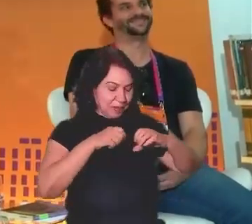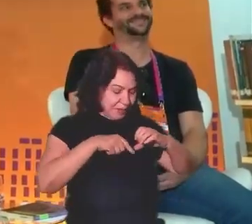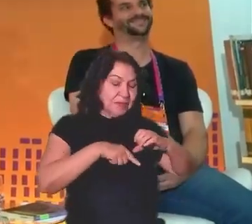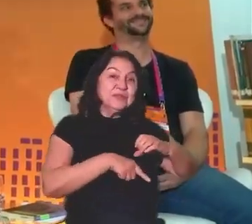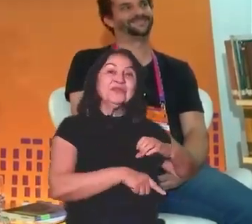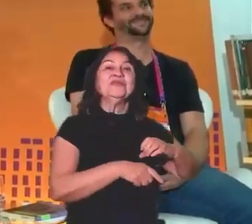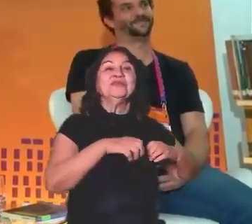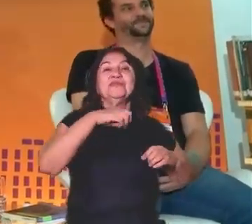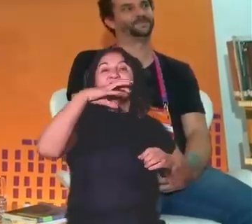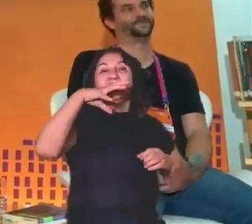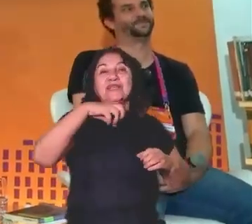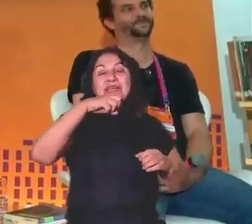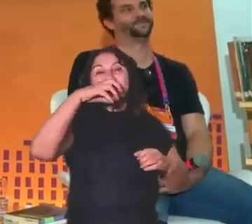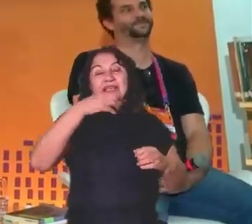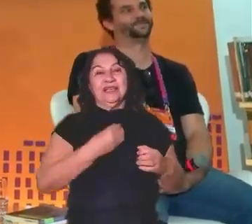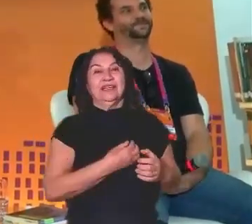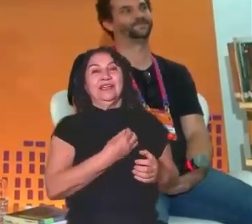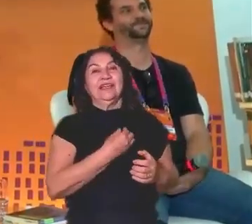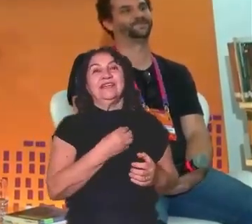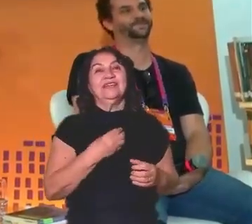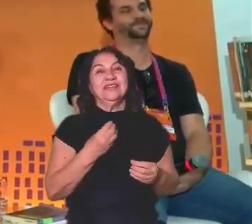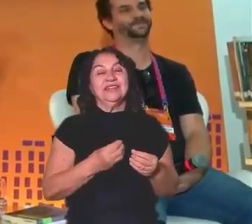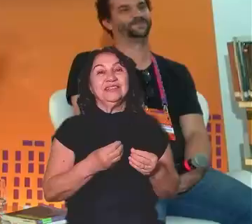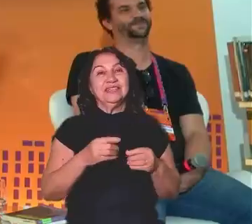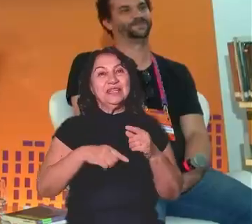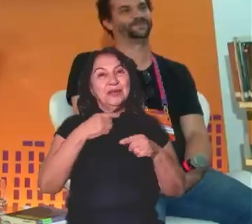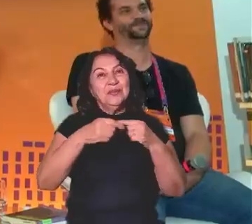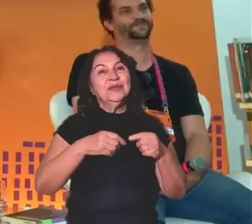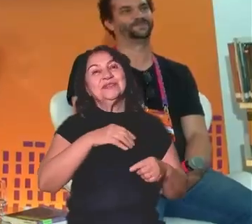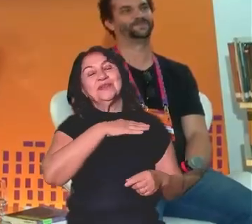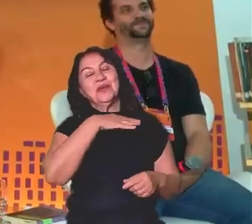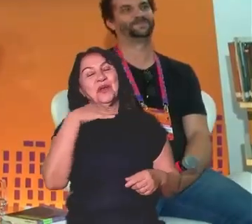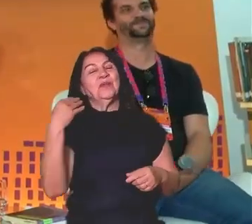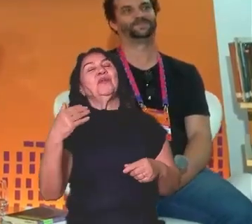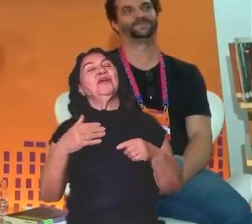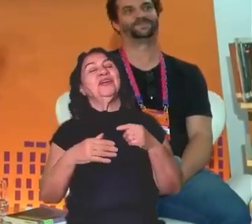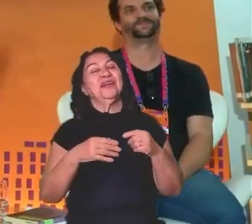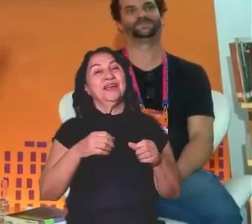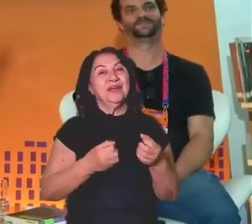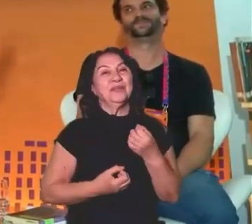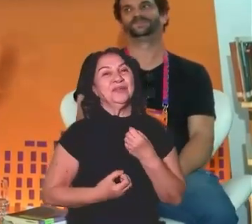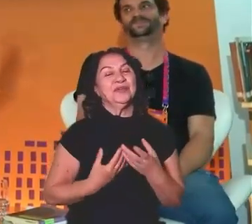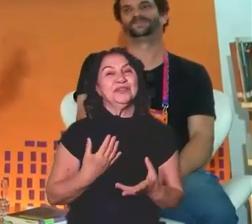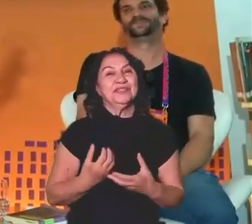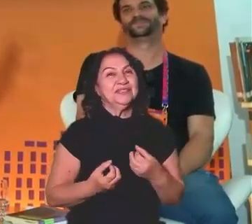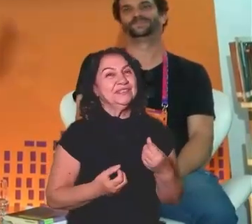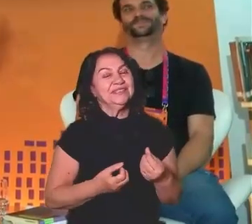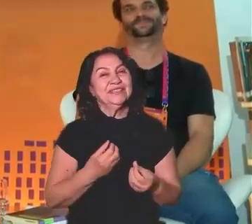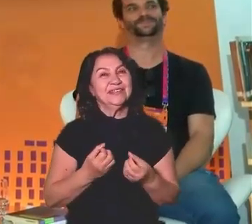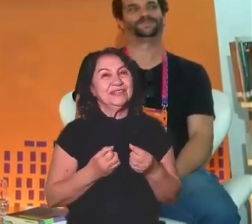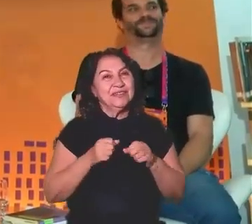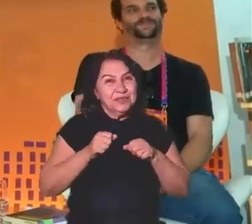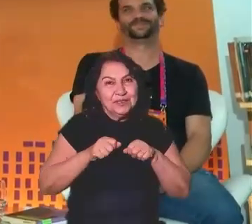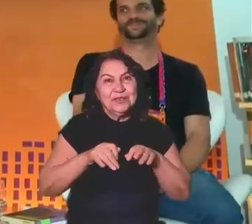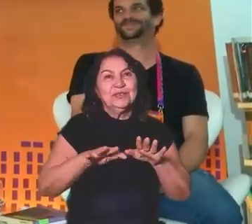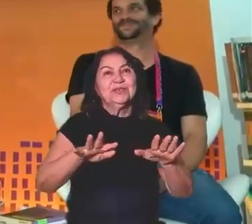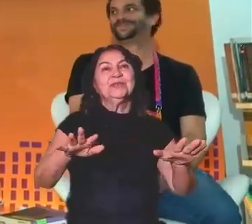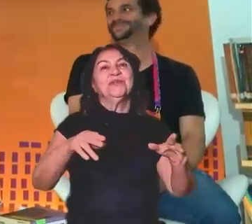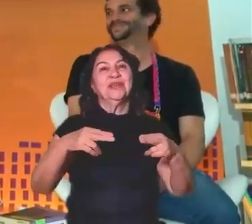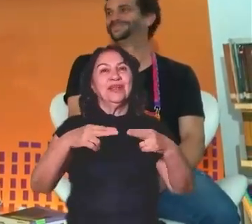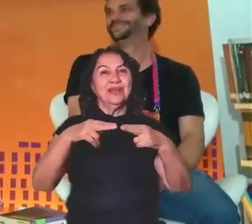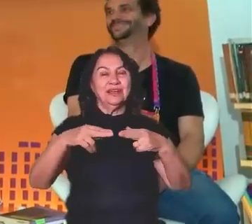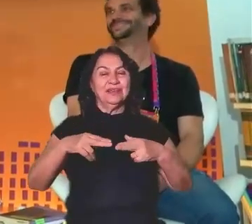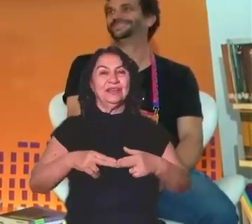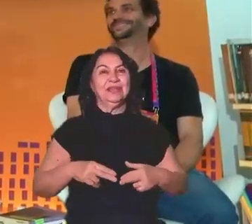cada respiração aqui da minha vida. E mesmo depois que eu morrer, eu sei que ela vai ficar. No rap eu posso multiplicar. Desculpa, tô fazendo rima e